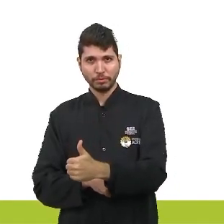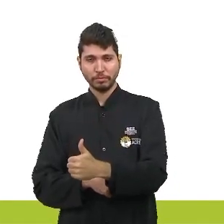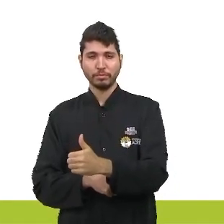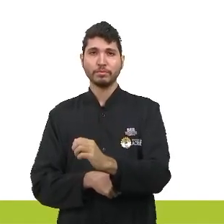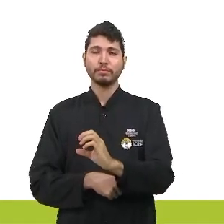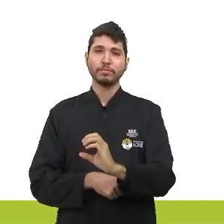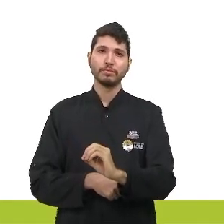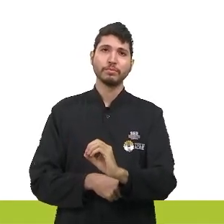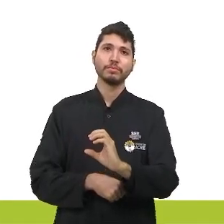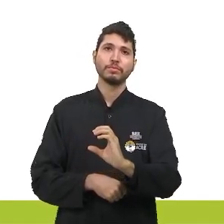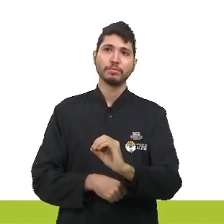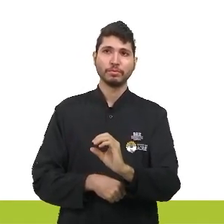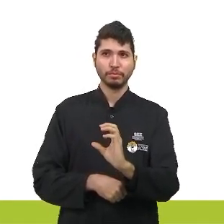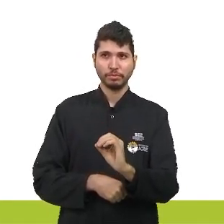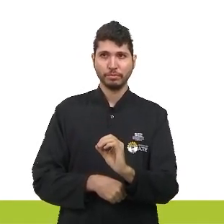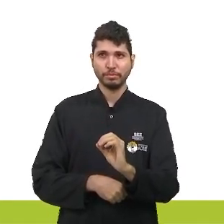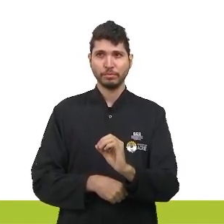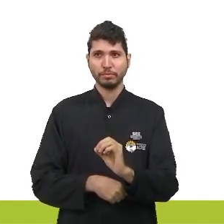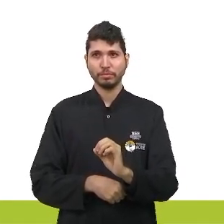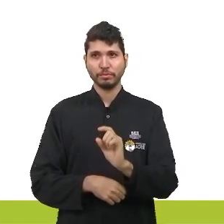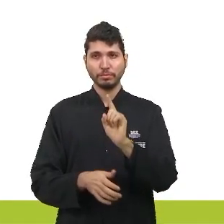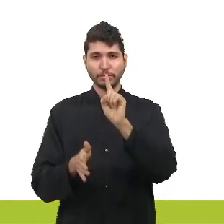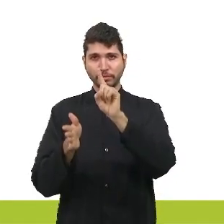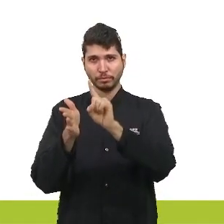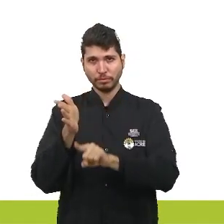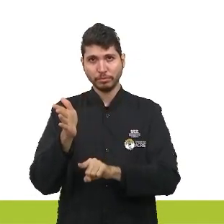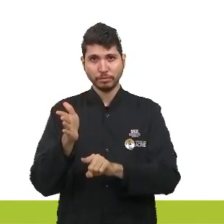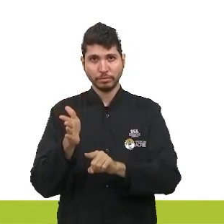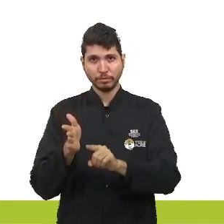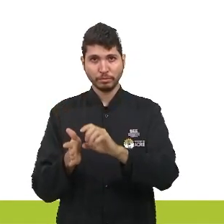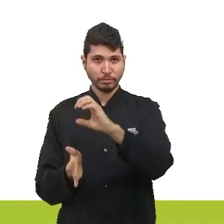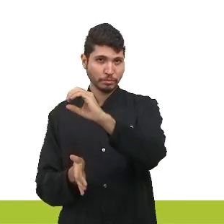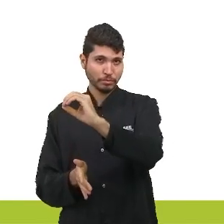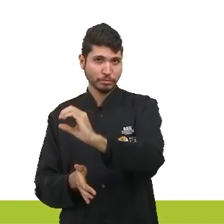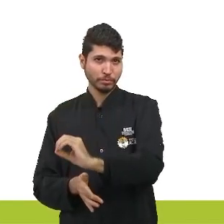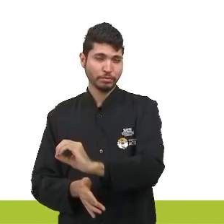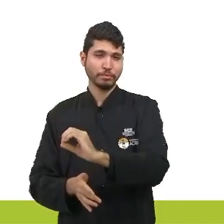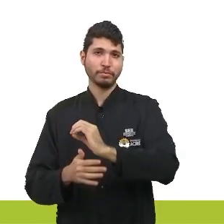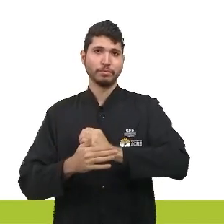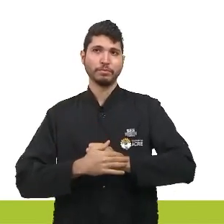Ou, se você quiser, 5 sobre 100. Agora eu quero calcular